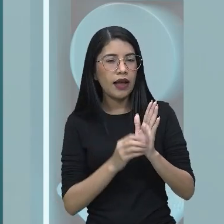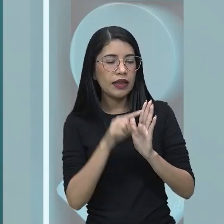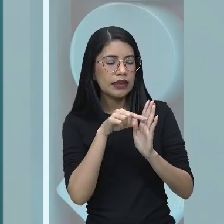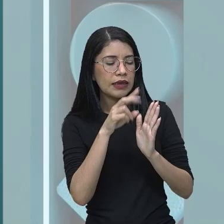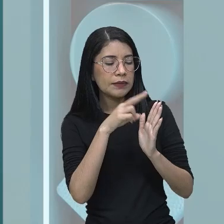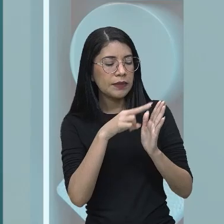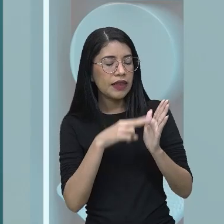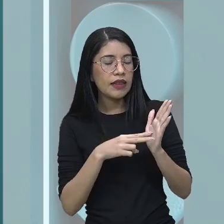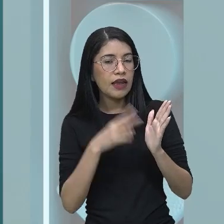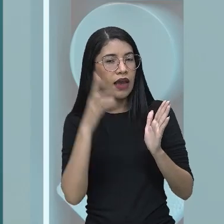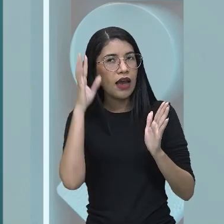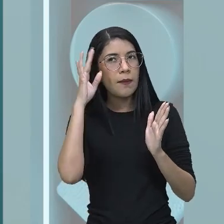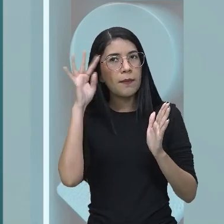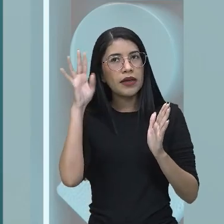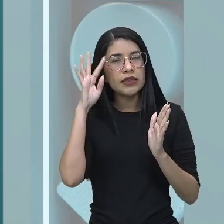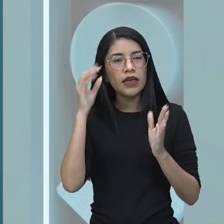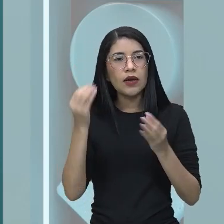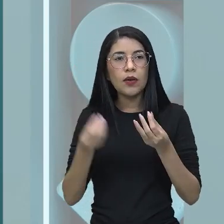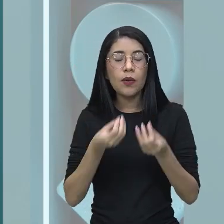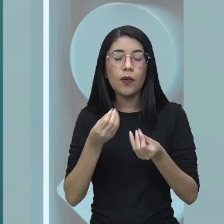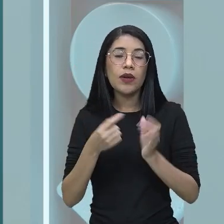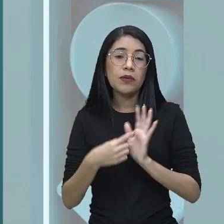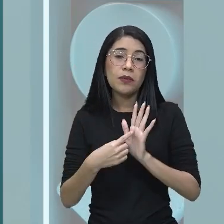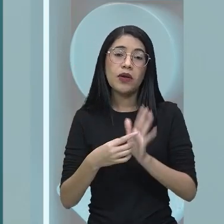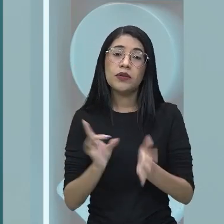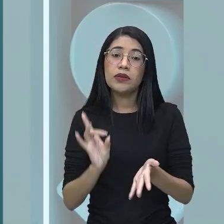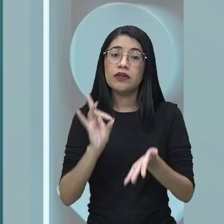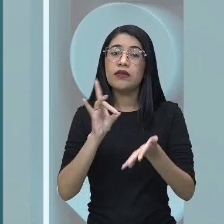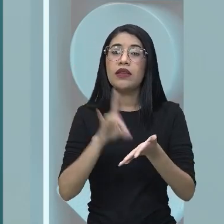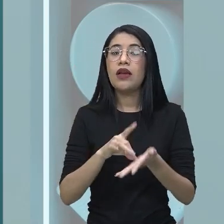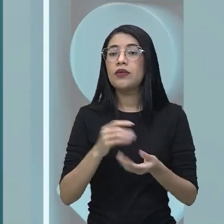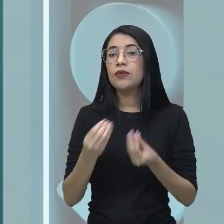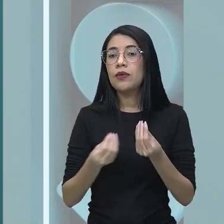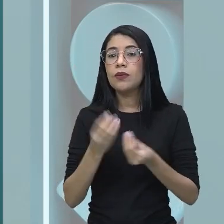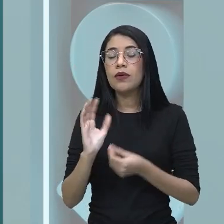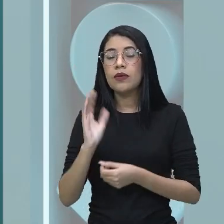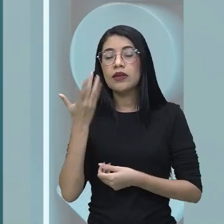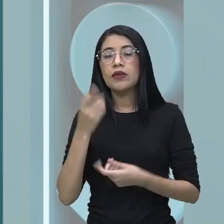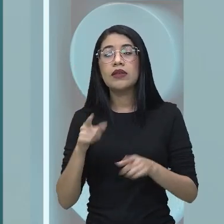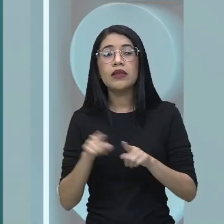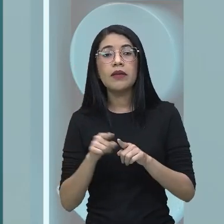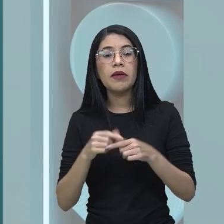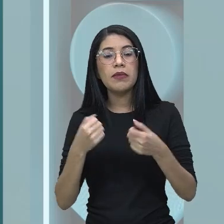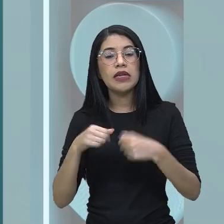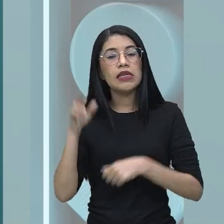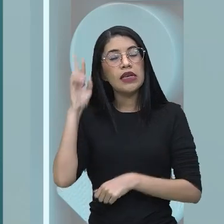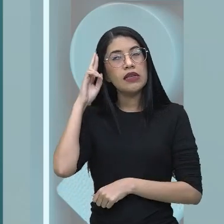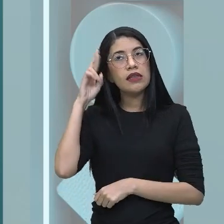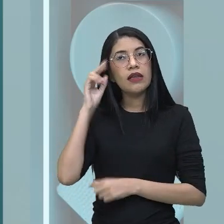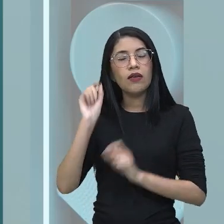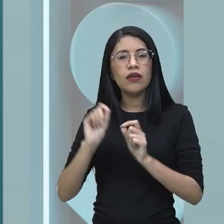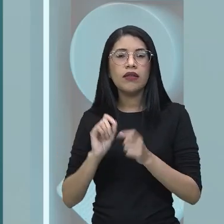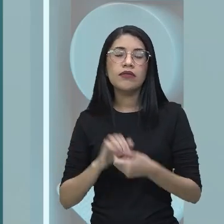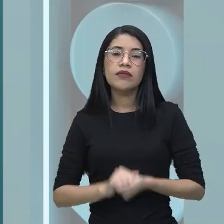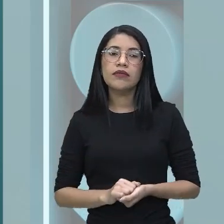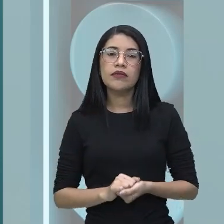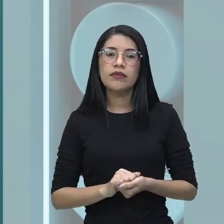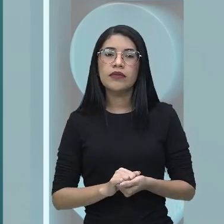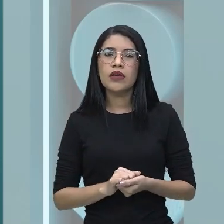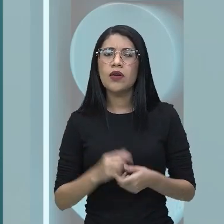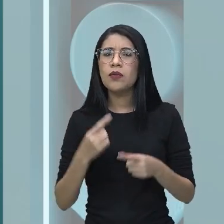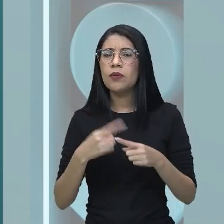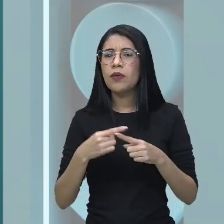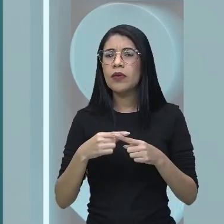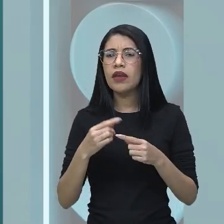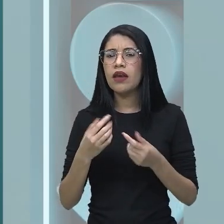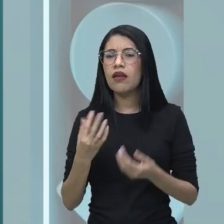reflexão ele evidencia Essa realidade e existe também a questão daquela reflexão Será que valeu a pena para que tudo